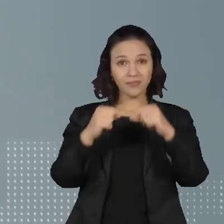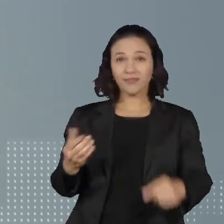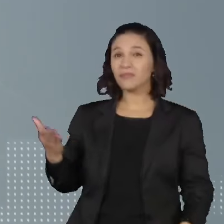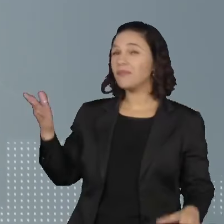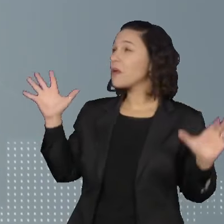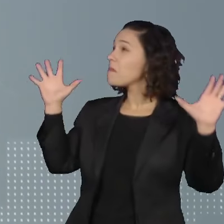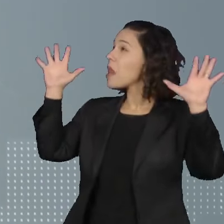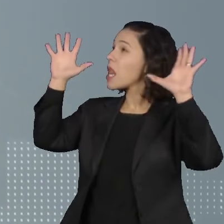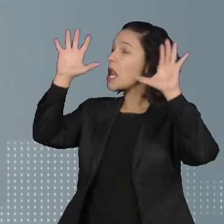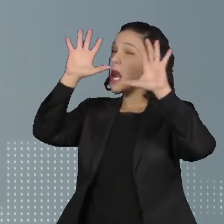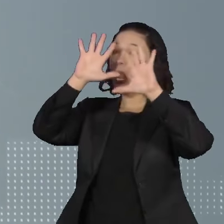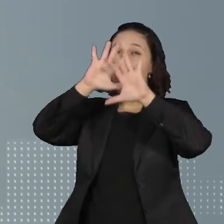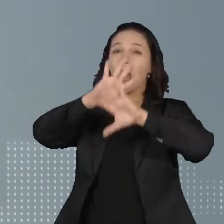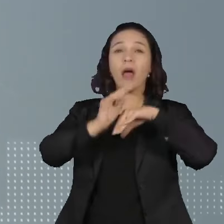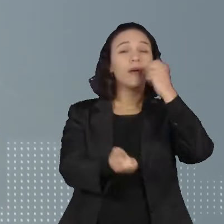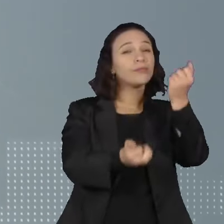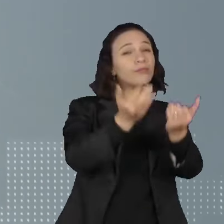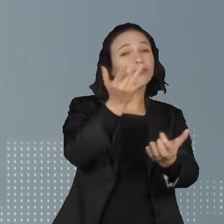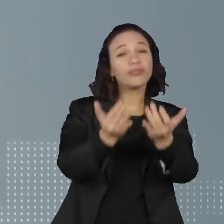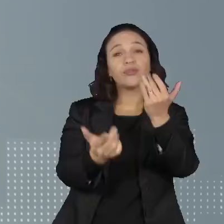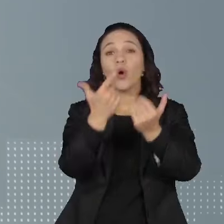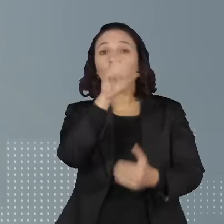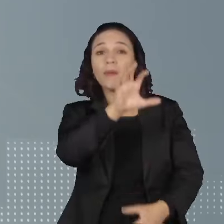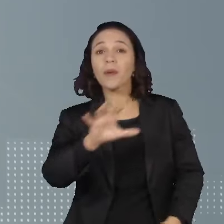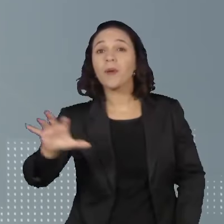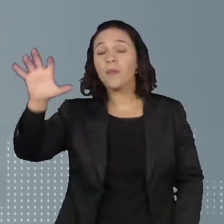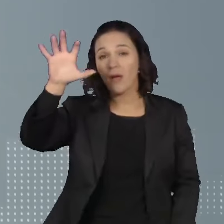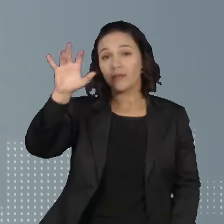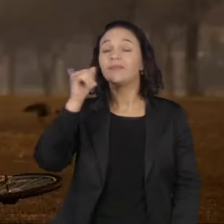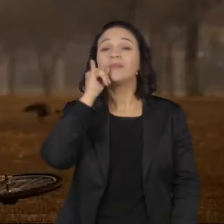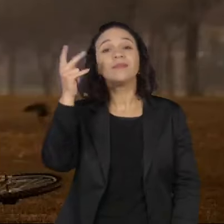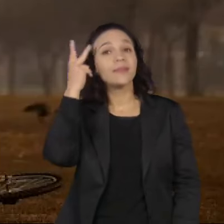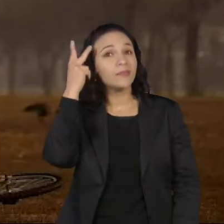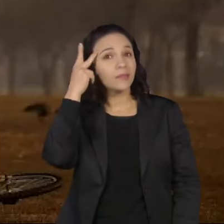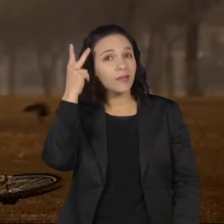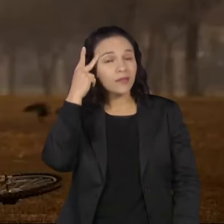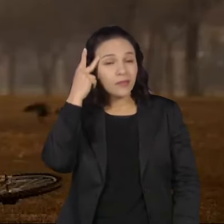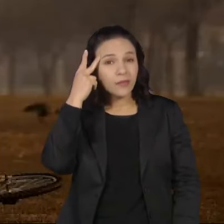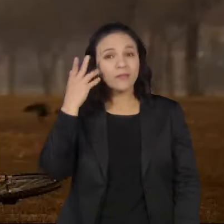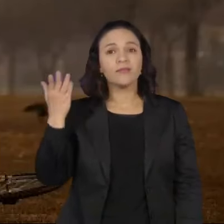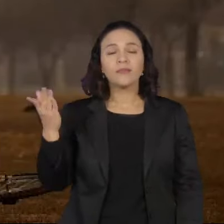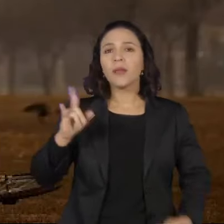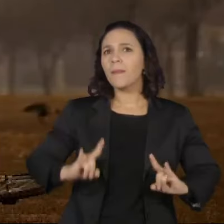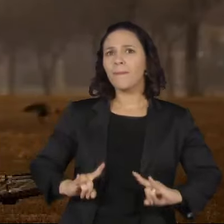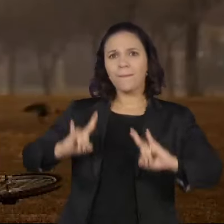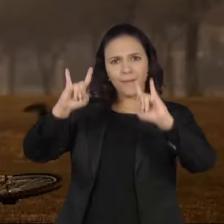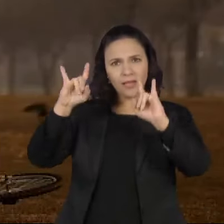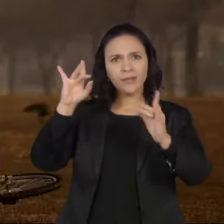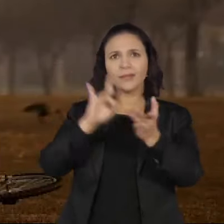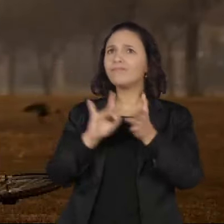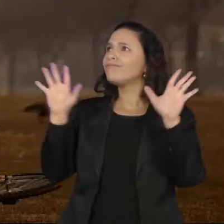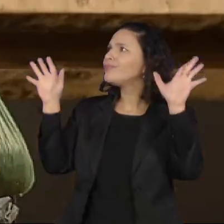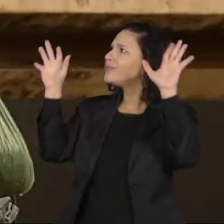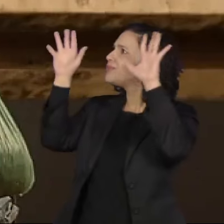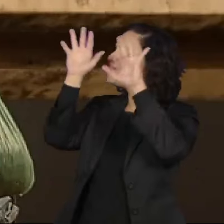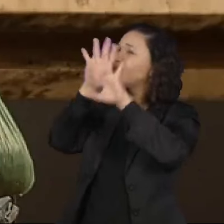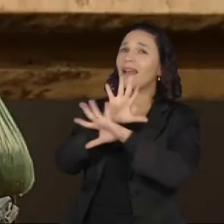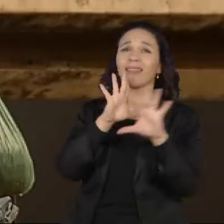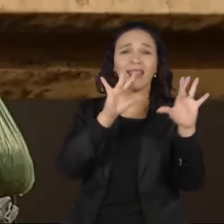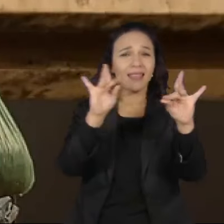encoberto pela fumaça das queimadas de outras regiões do país como São Paulo prédios oficiais ficaram escondidos a baixa